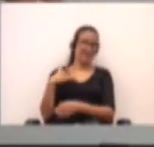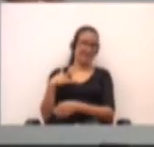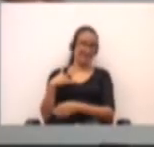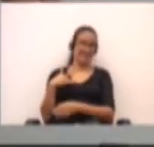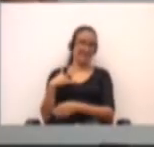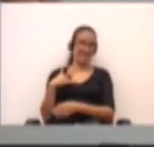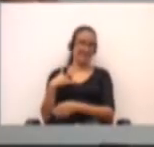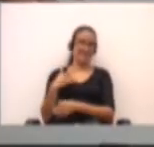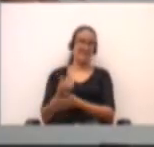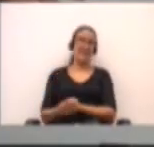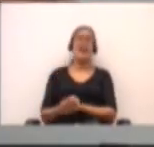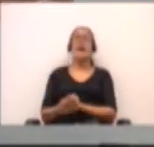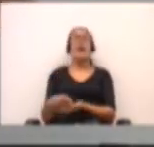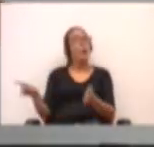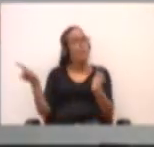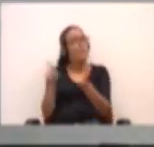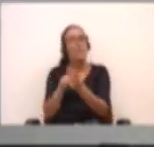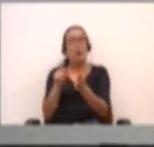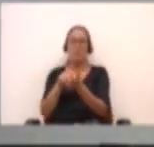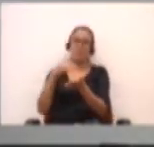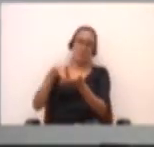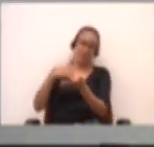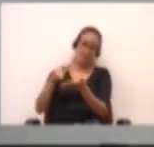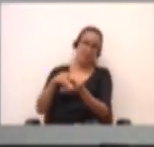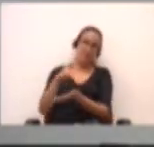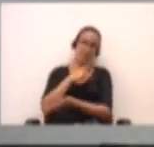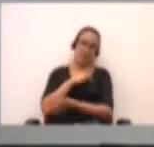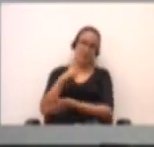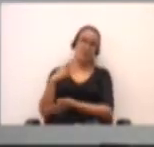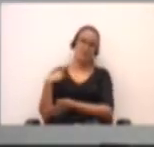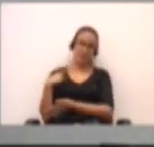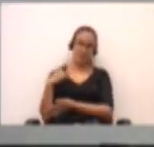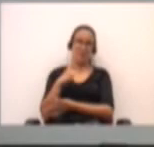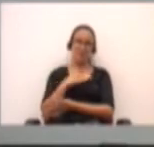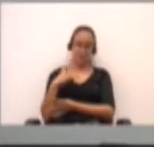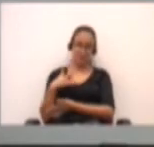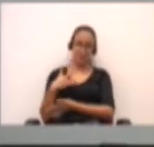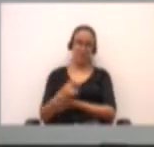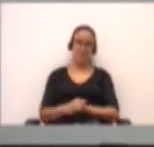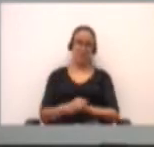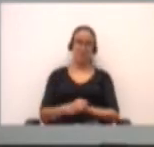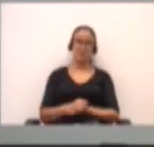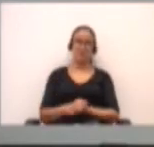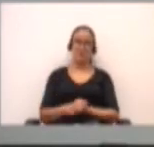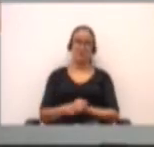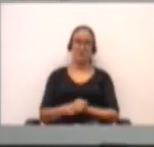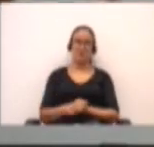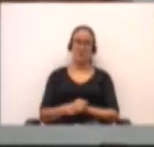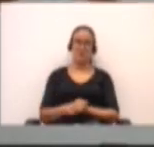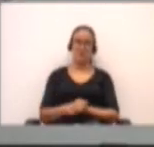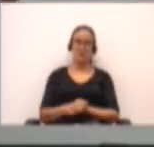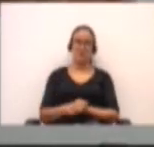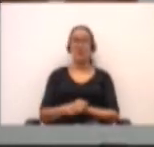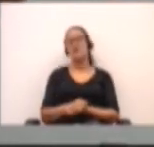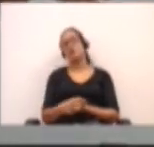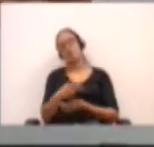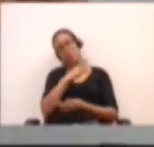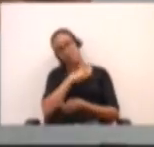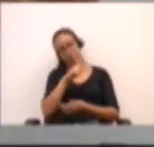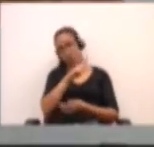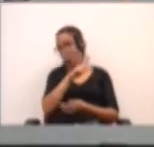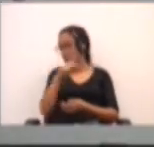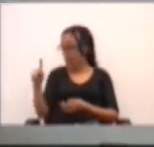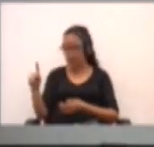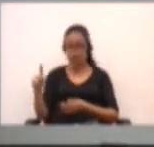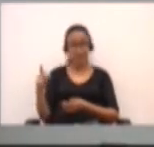da Saúde. Só um minutinho, por favor, gente. Conclua, por favor, seu Guto. O presidente é o próprio secretário